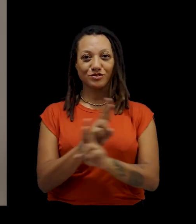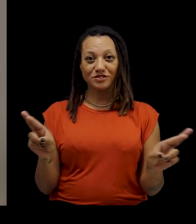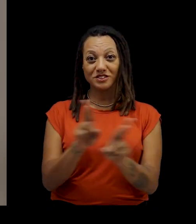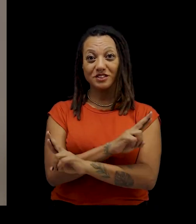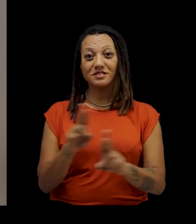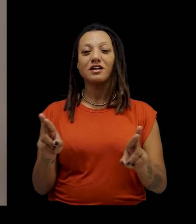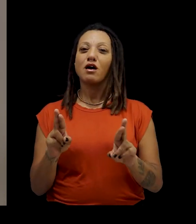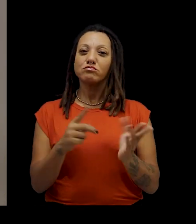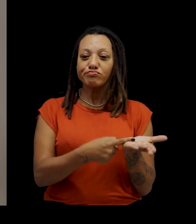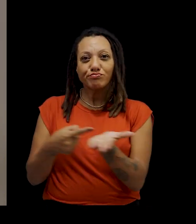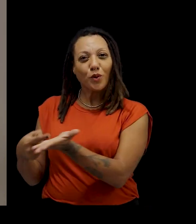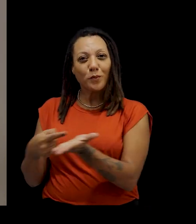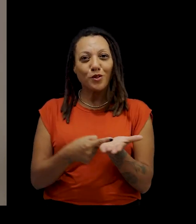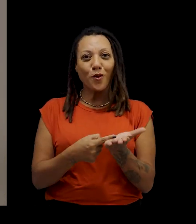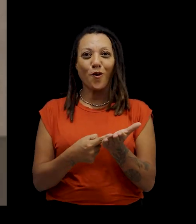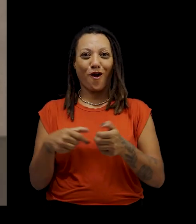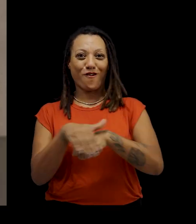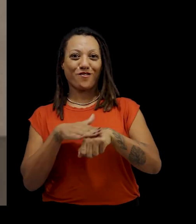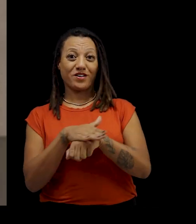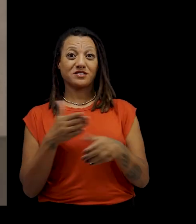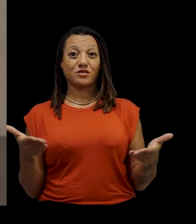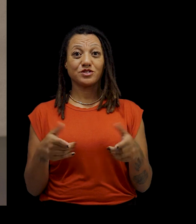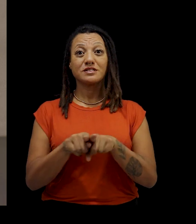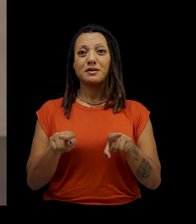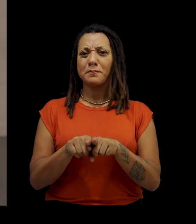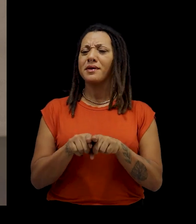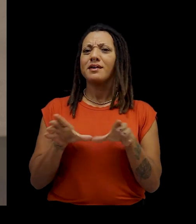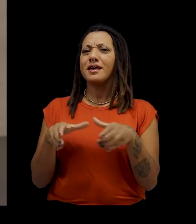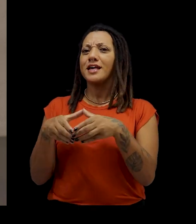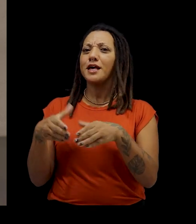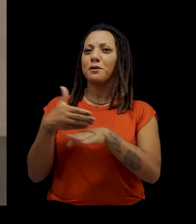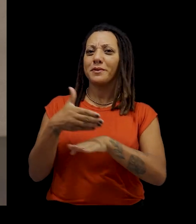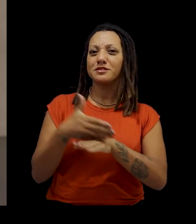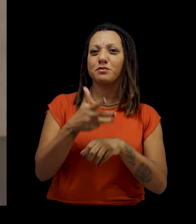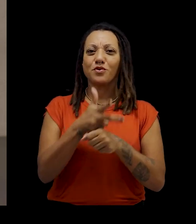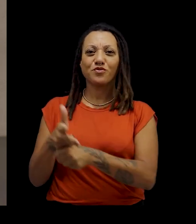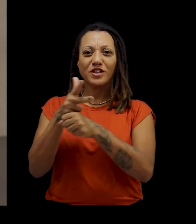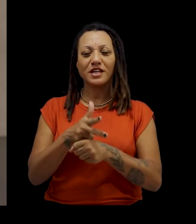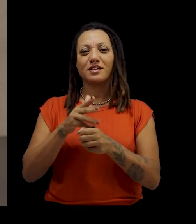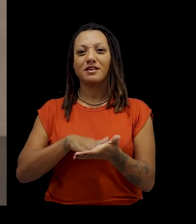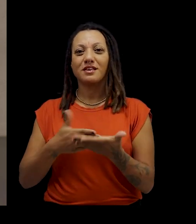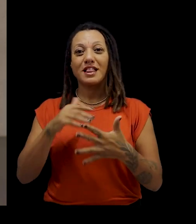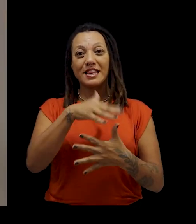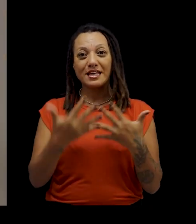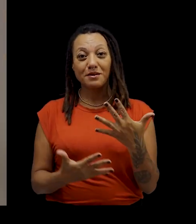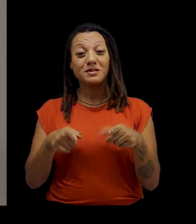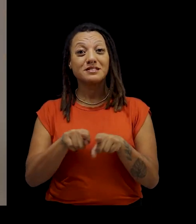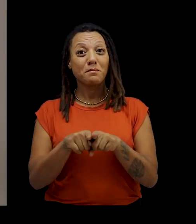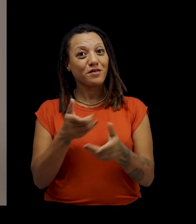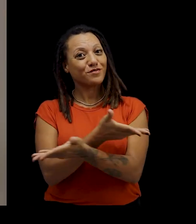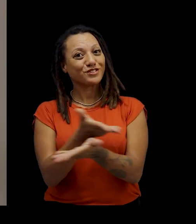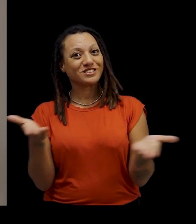estar aqui nessa conversa. Agradecer toda a equipe envolvida, câmeras, tradução em Libras. Agradecer vocês